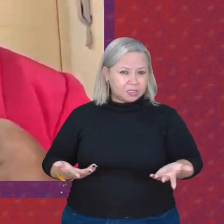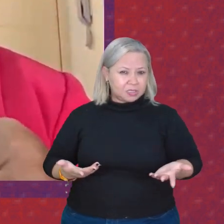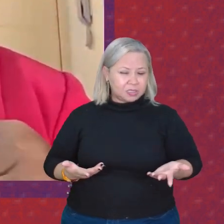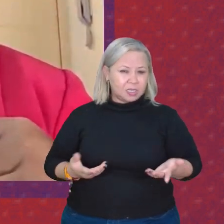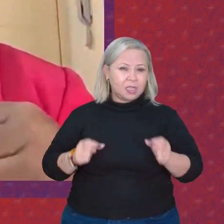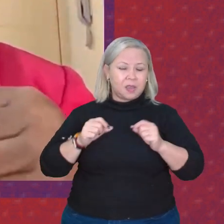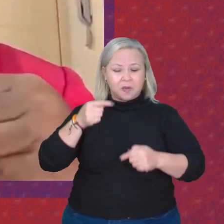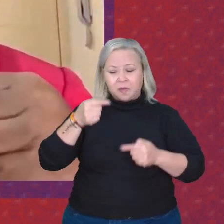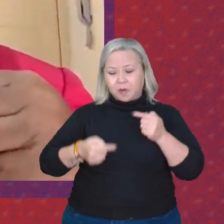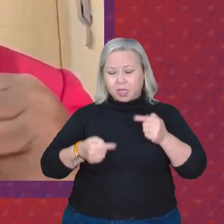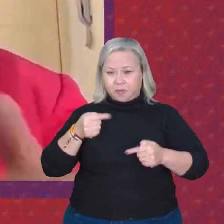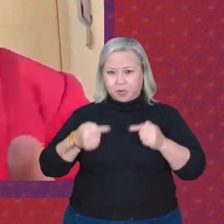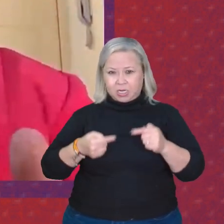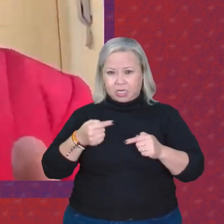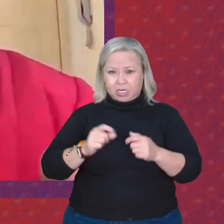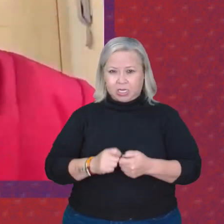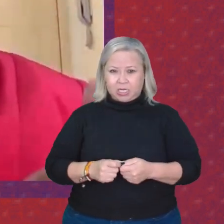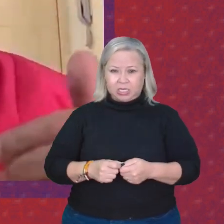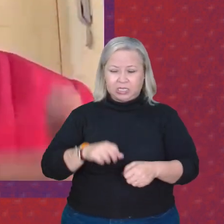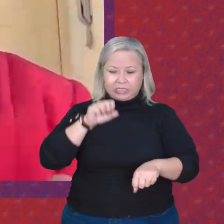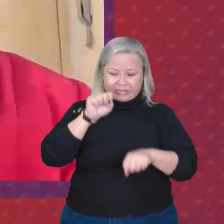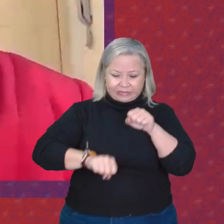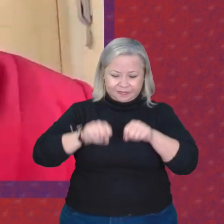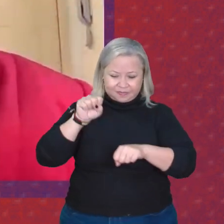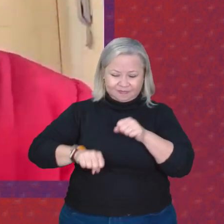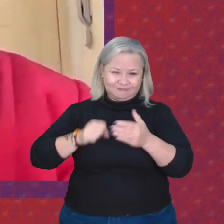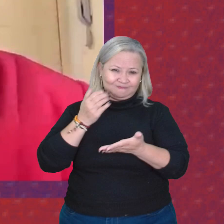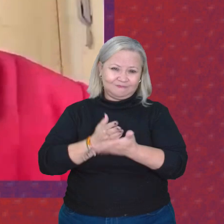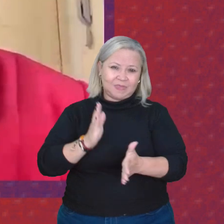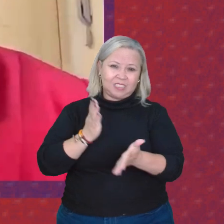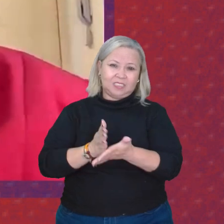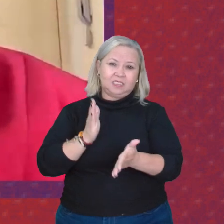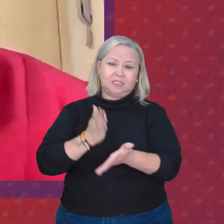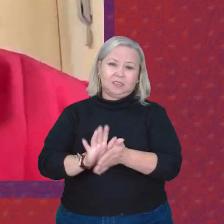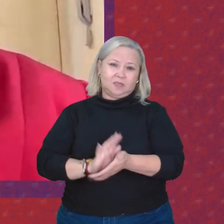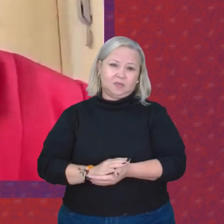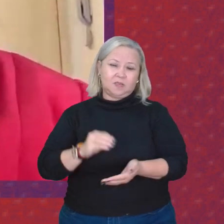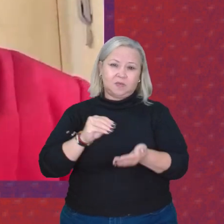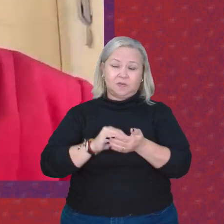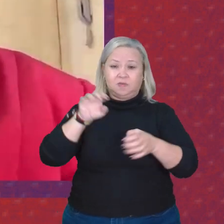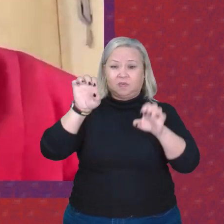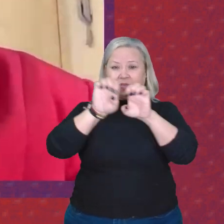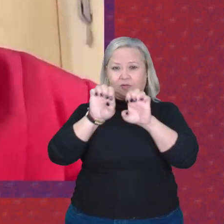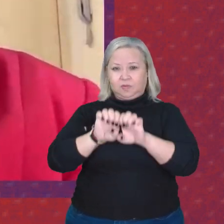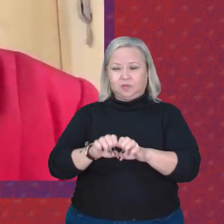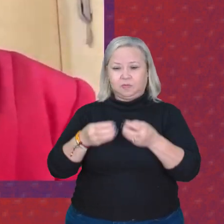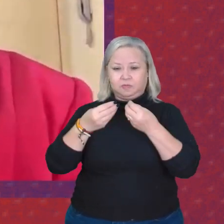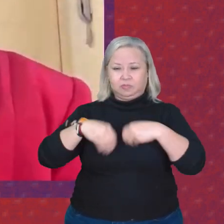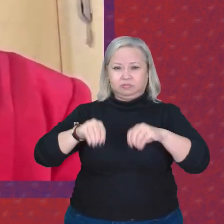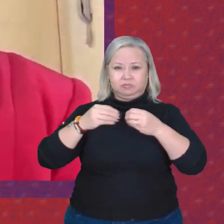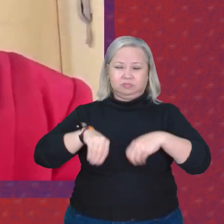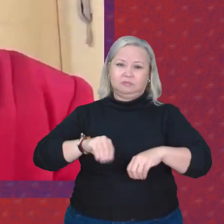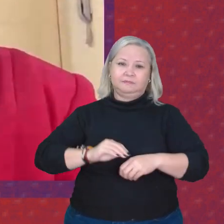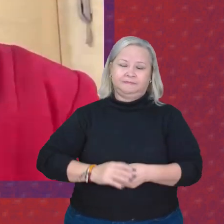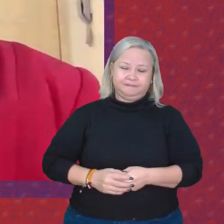uma política de devastação, né, de destruição, desestruturação muito clara, né?